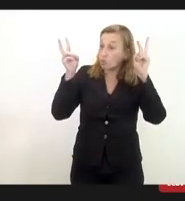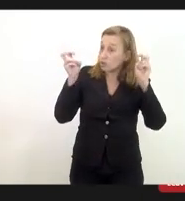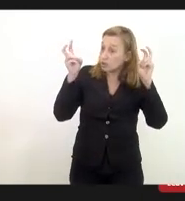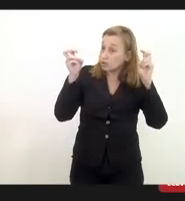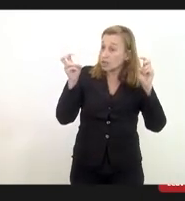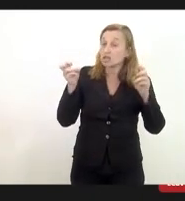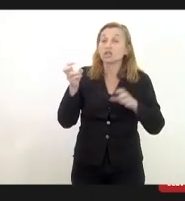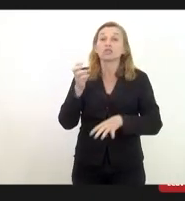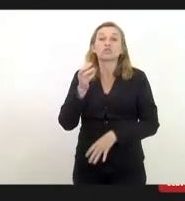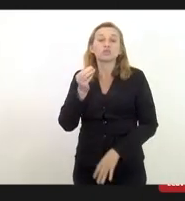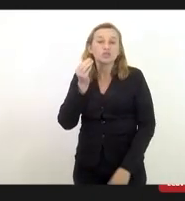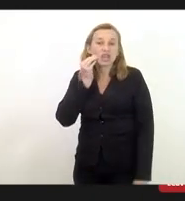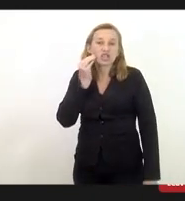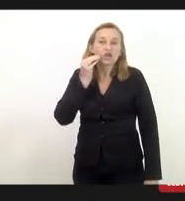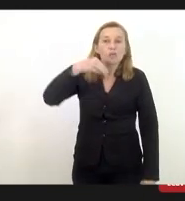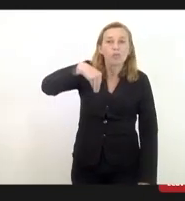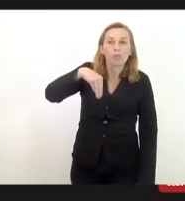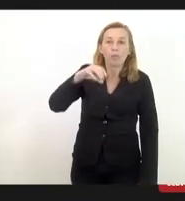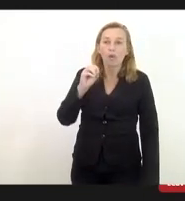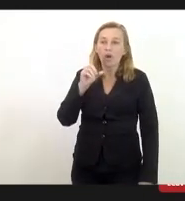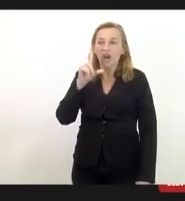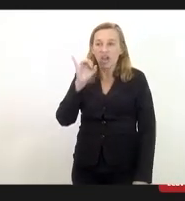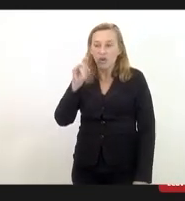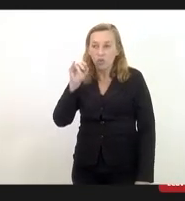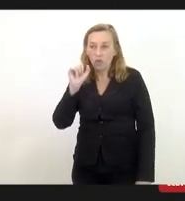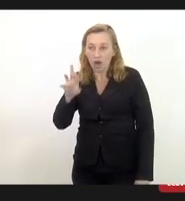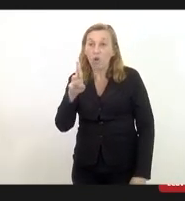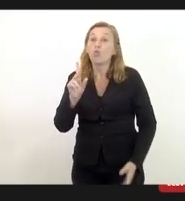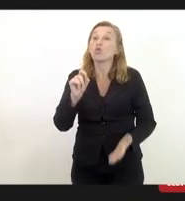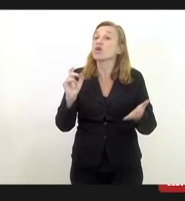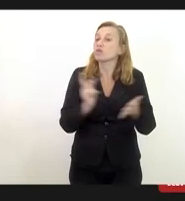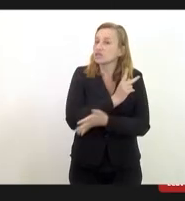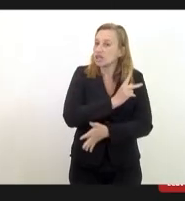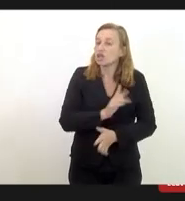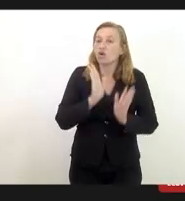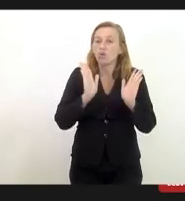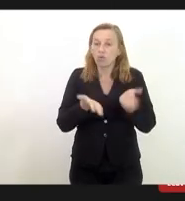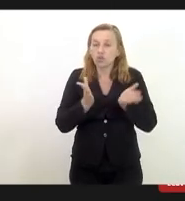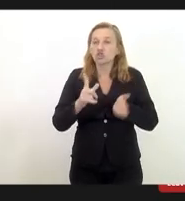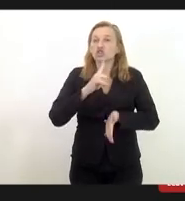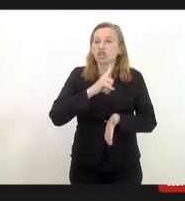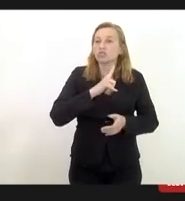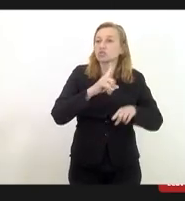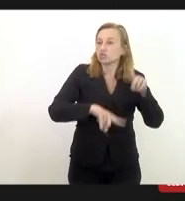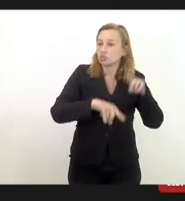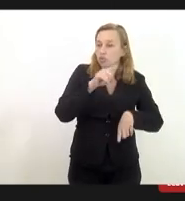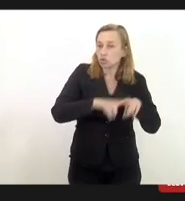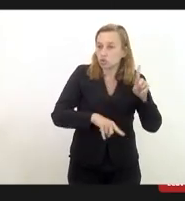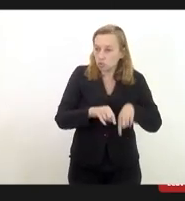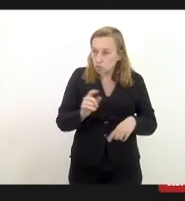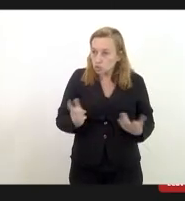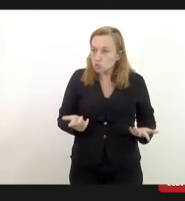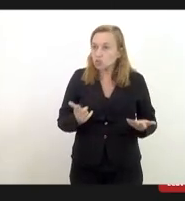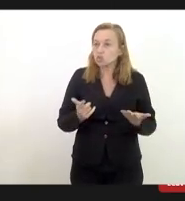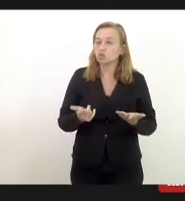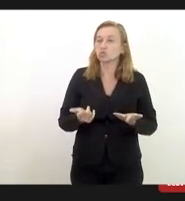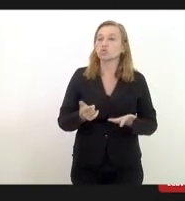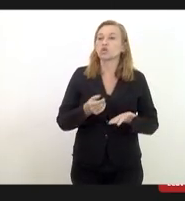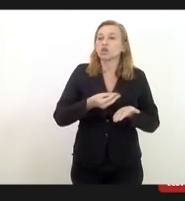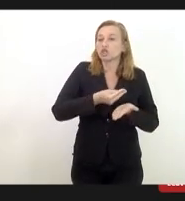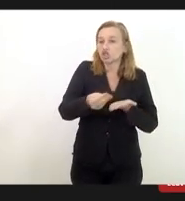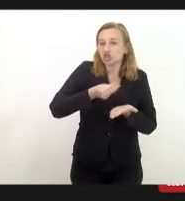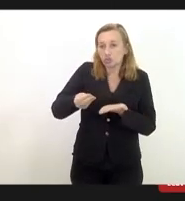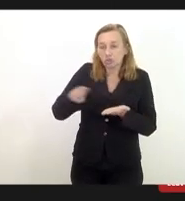teste molecular, o que acontece? A gente hoje tem o equipamento, 12 equipamentos desse distribuídos